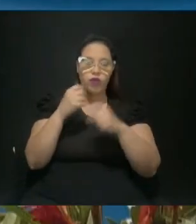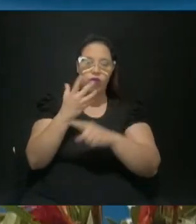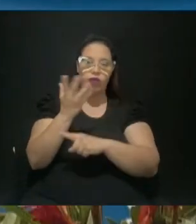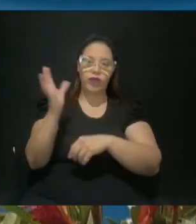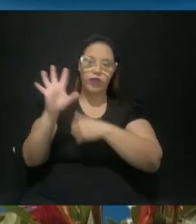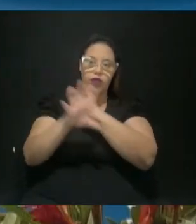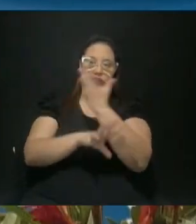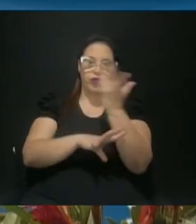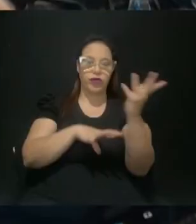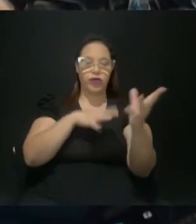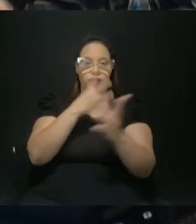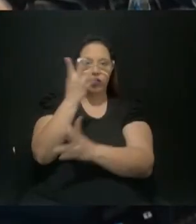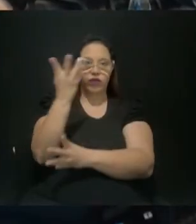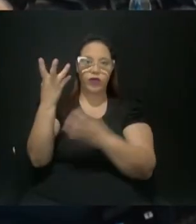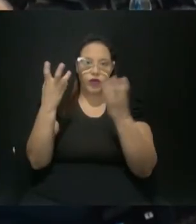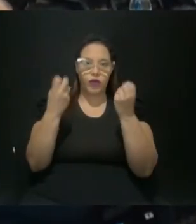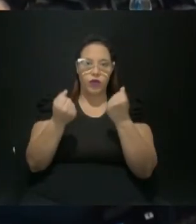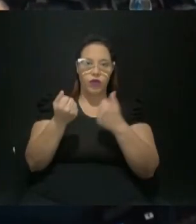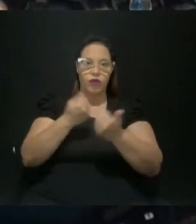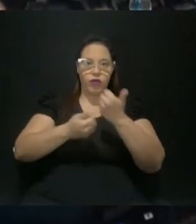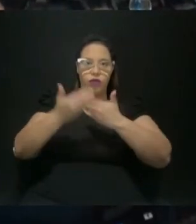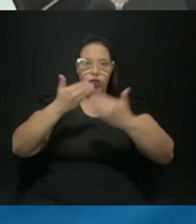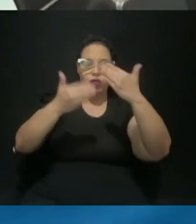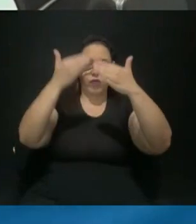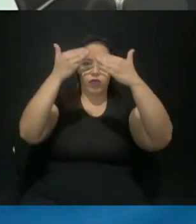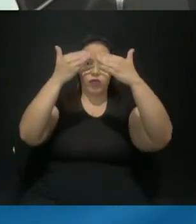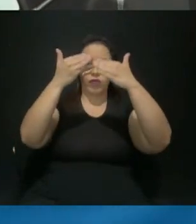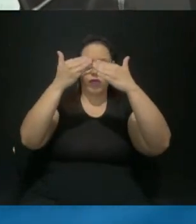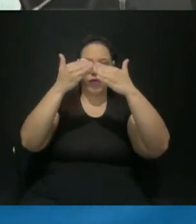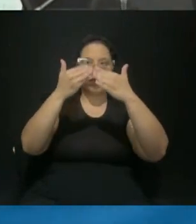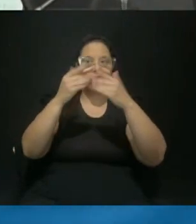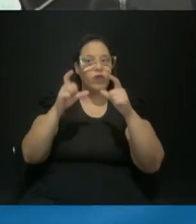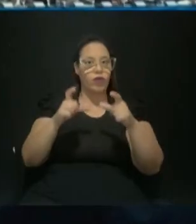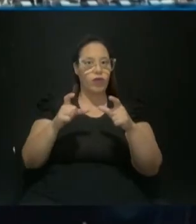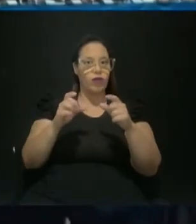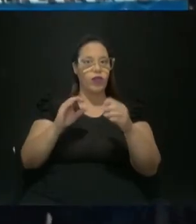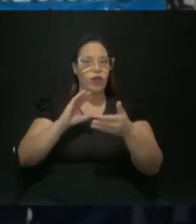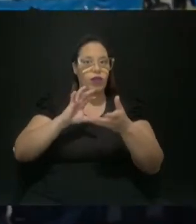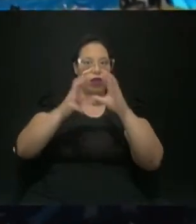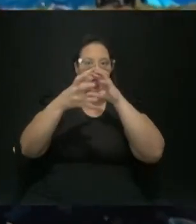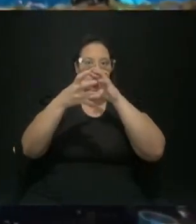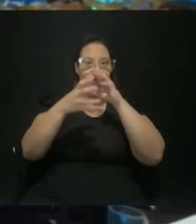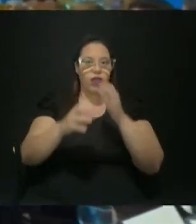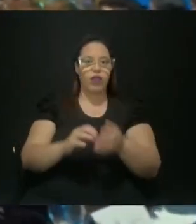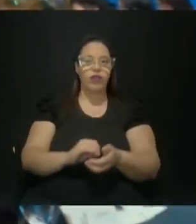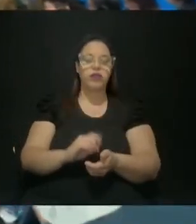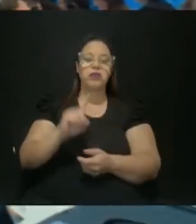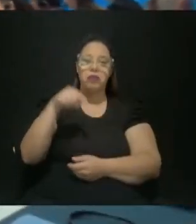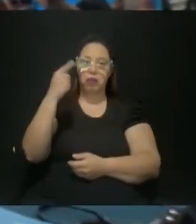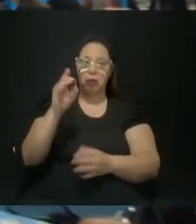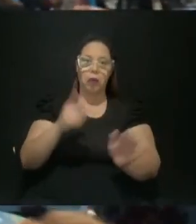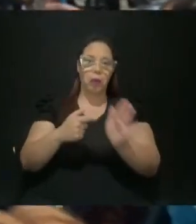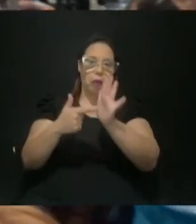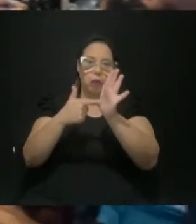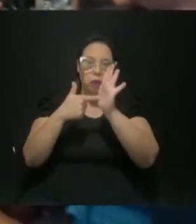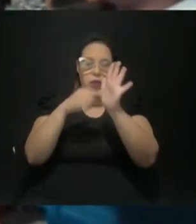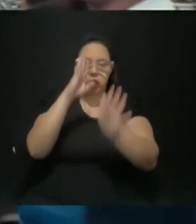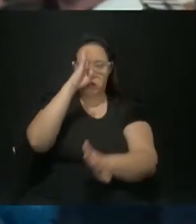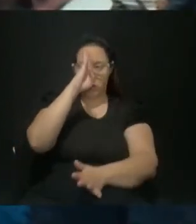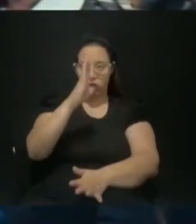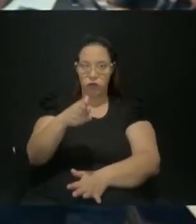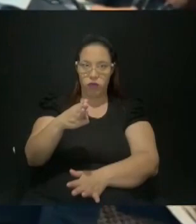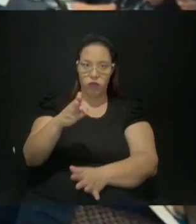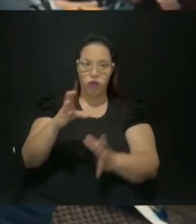recuperação, reabilitação e reconstrução em casos de desastres. Além de apresentar as prioridades, o grupo de